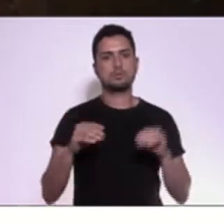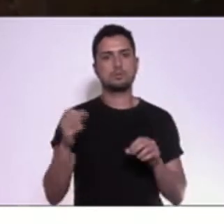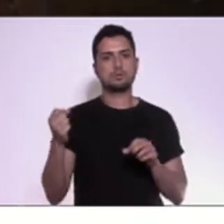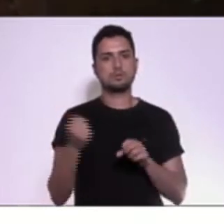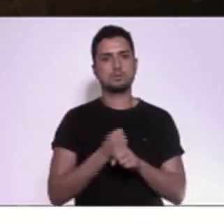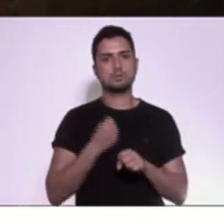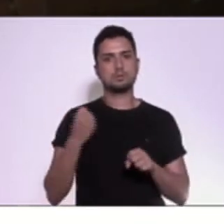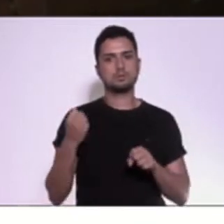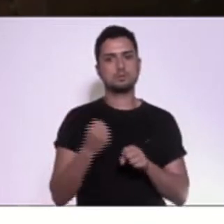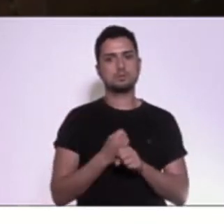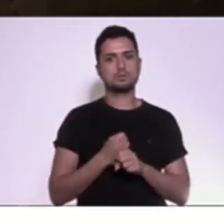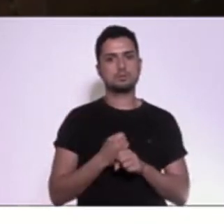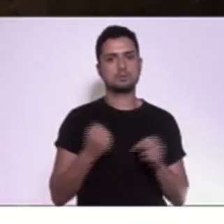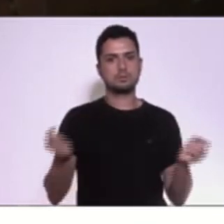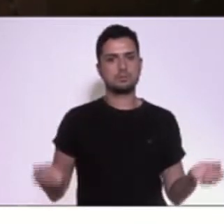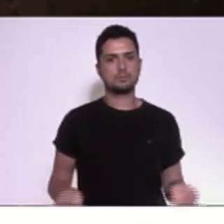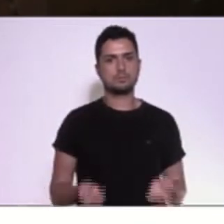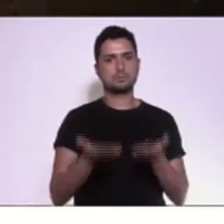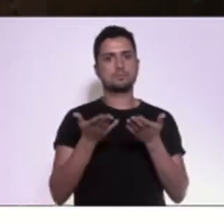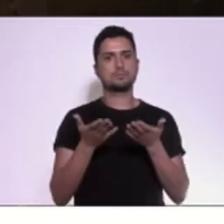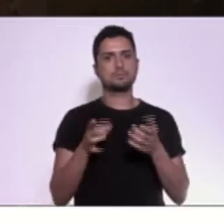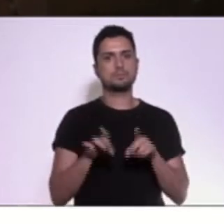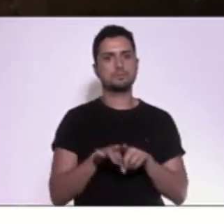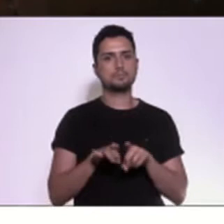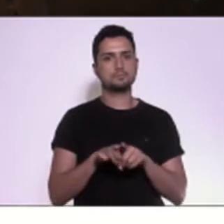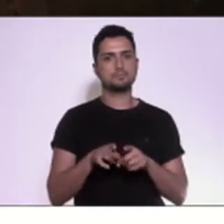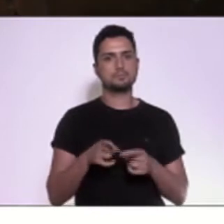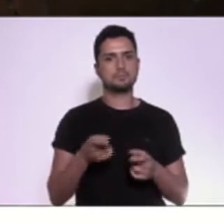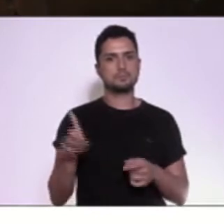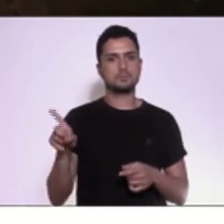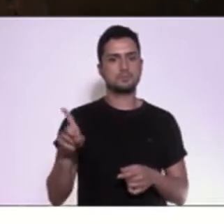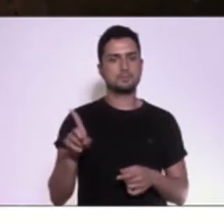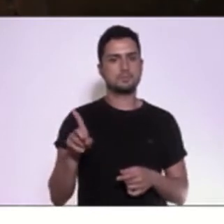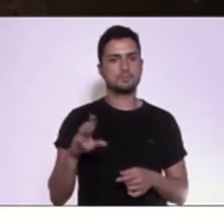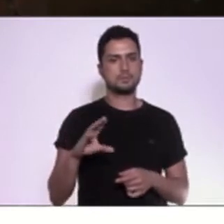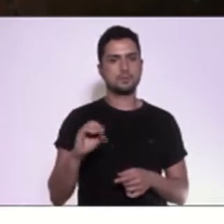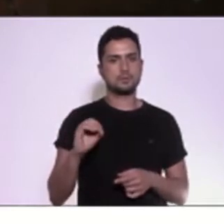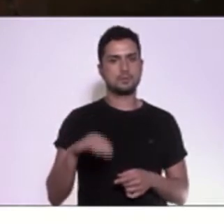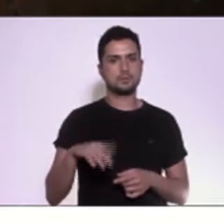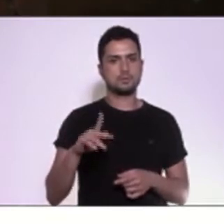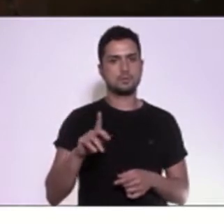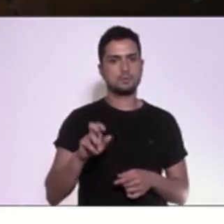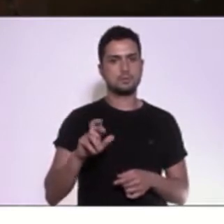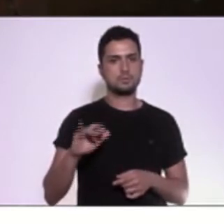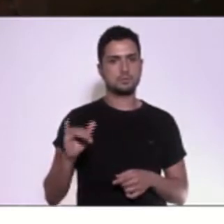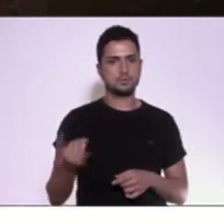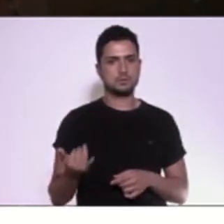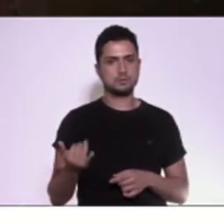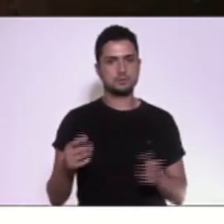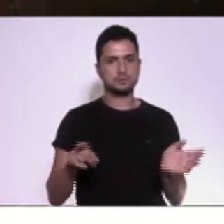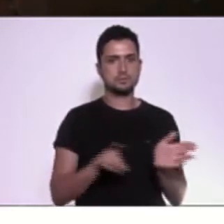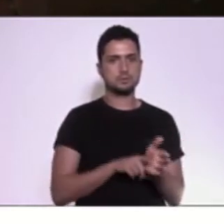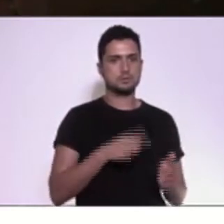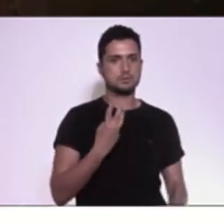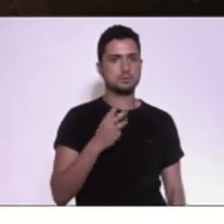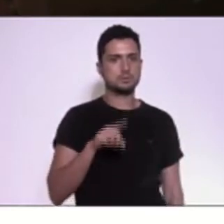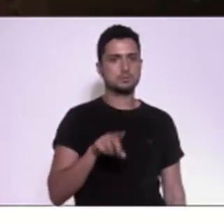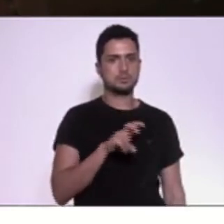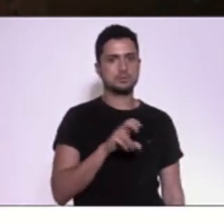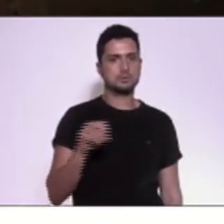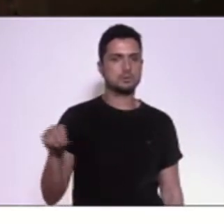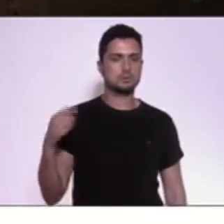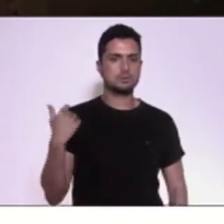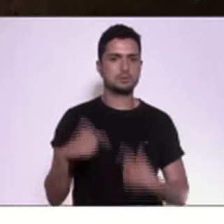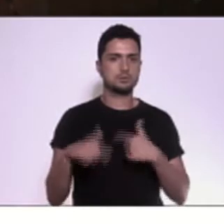construção, implementação e, posteriormente, o complexo do Comperj, um mínimo de 3.500 empregos, conforme